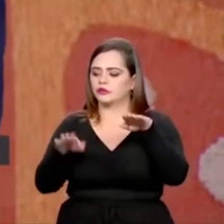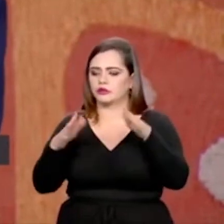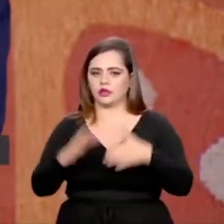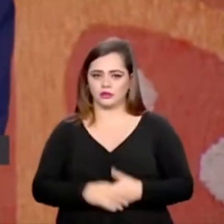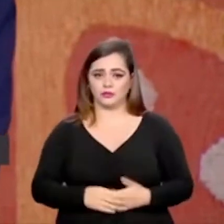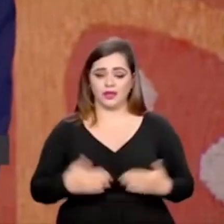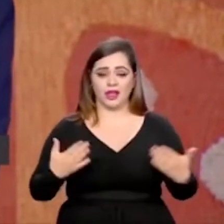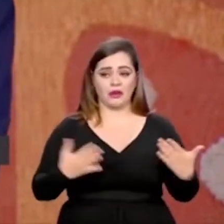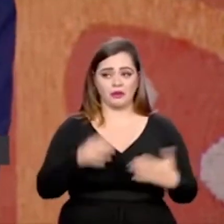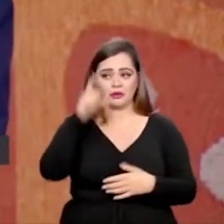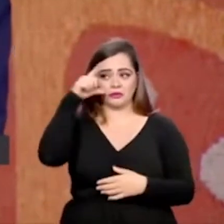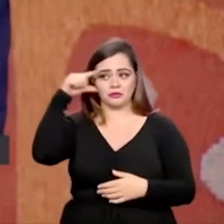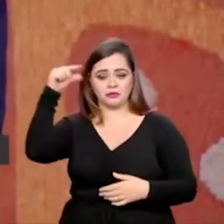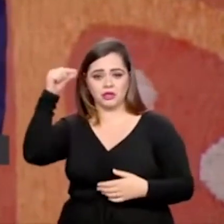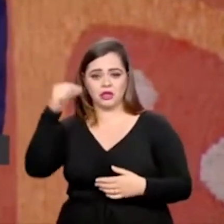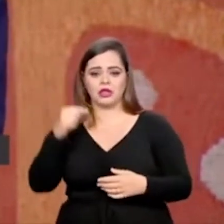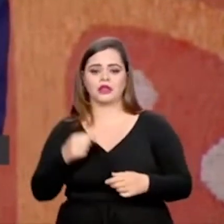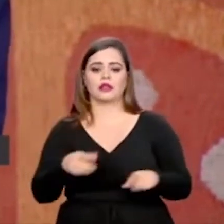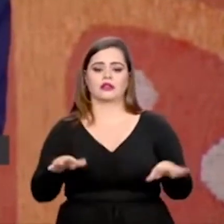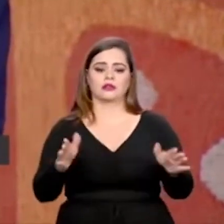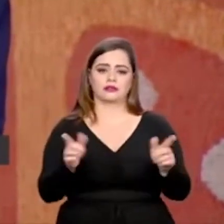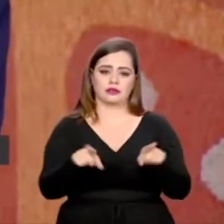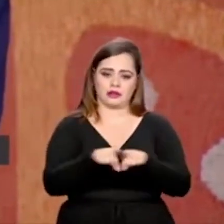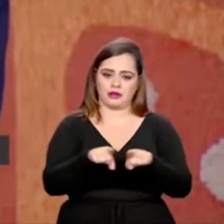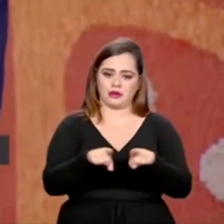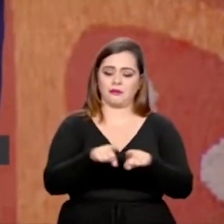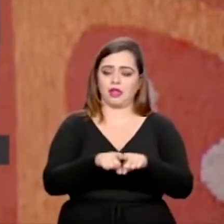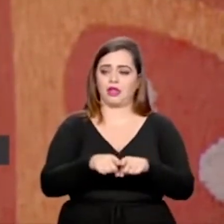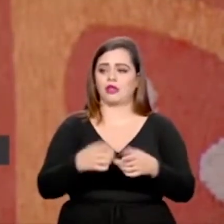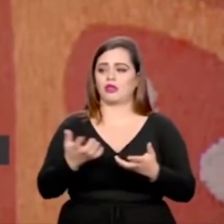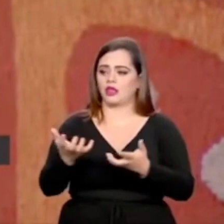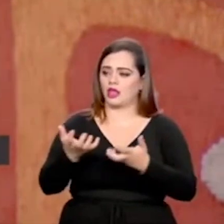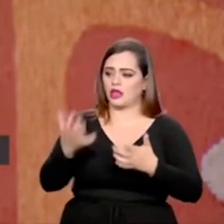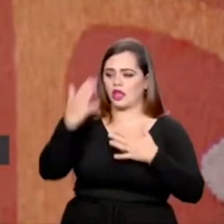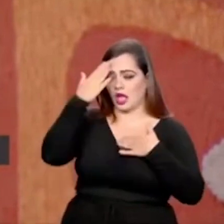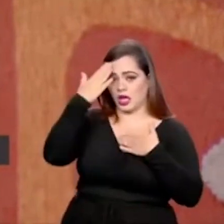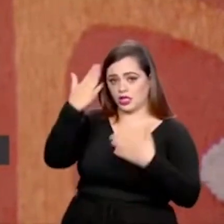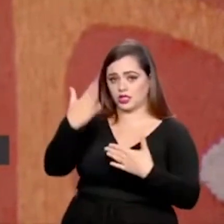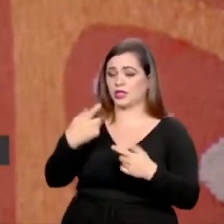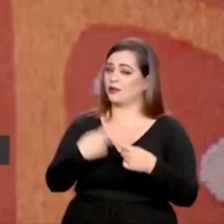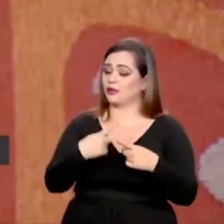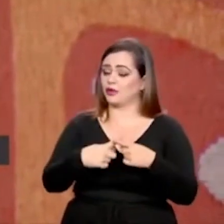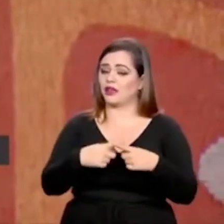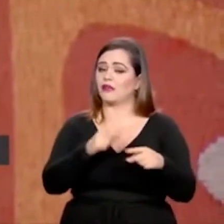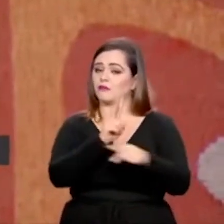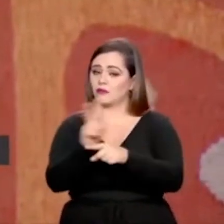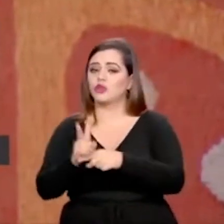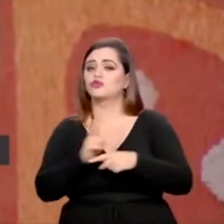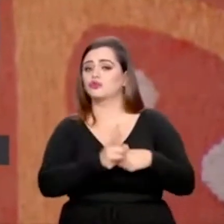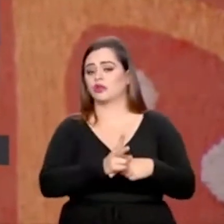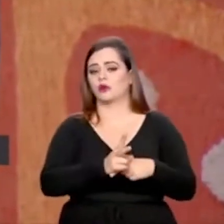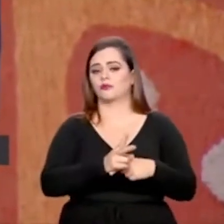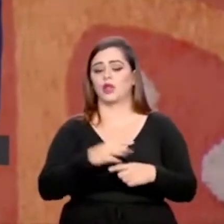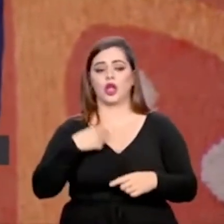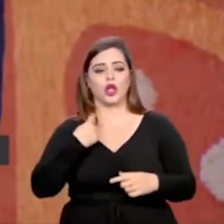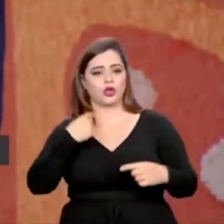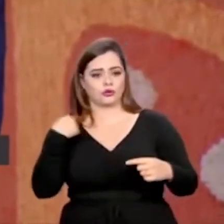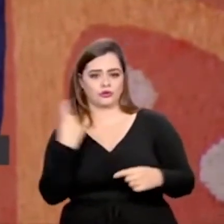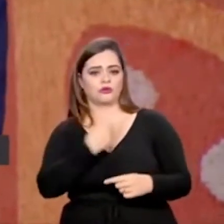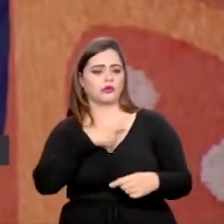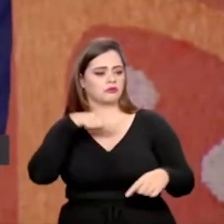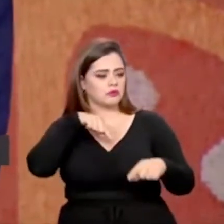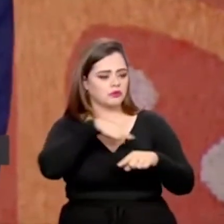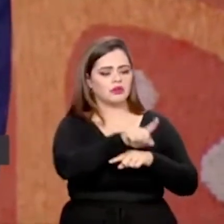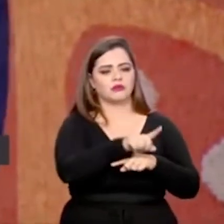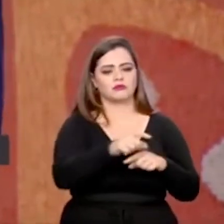a gente já falou gostaria muito da sua mobilização agradecer muito essa disposição para isso que ela fala o seguinte nós temos que ir até Os